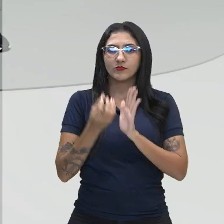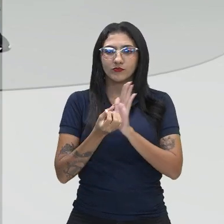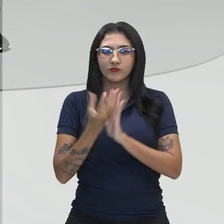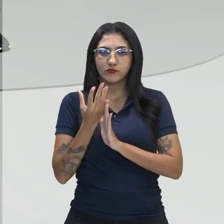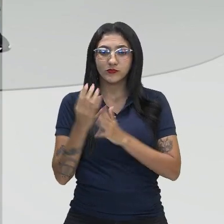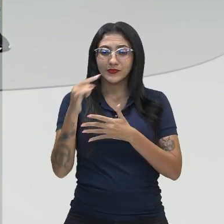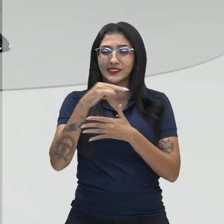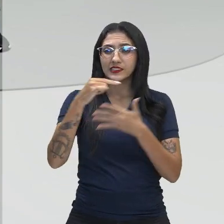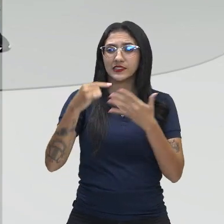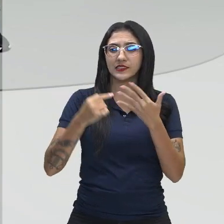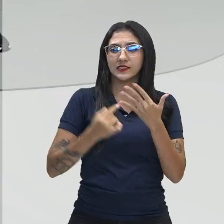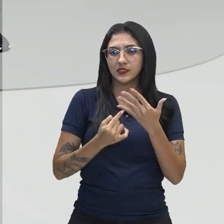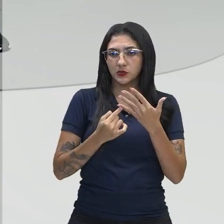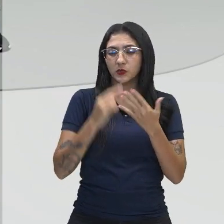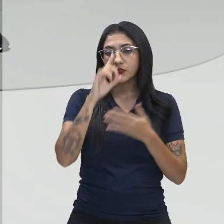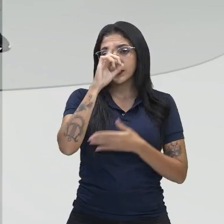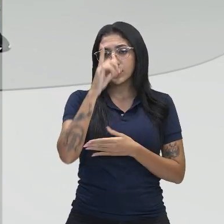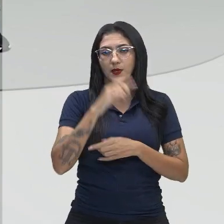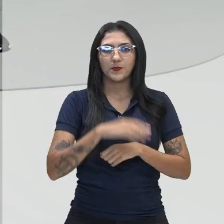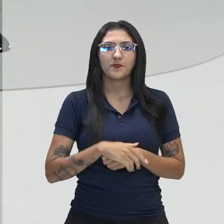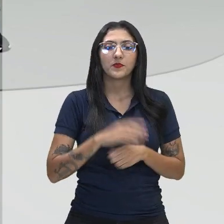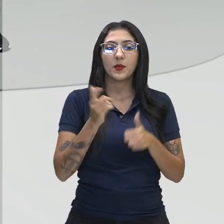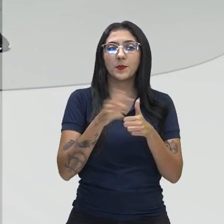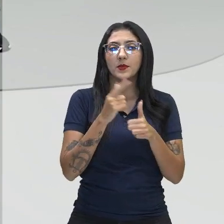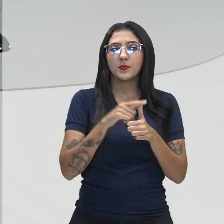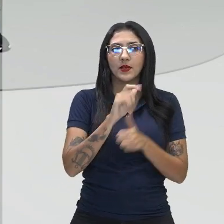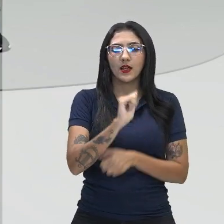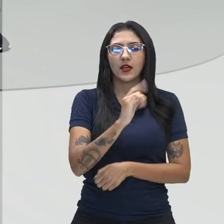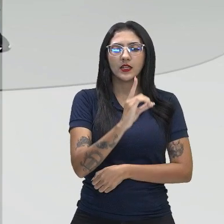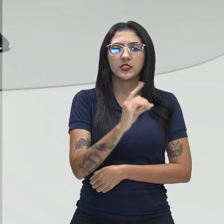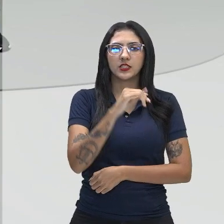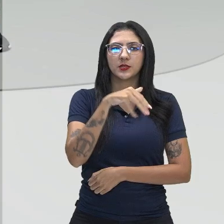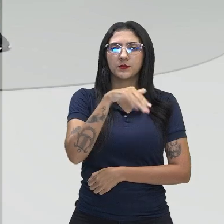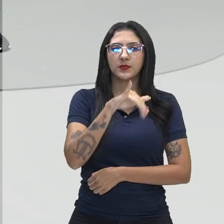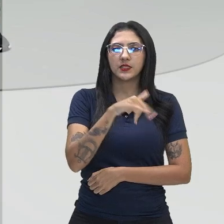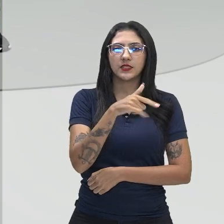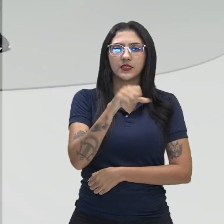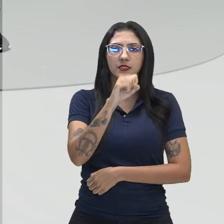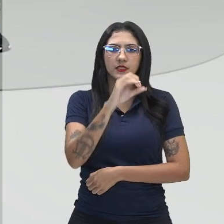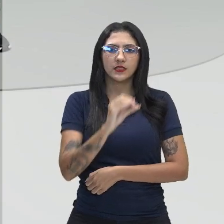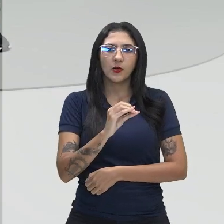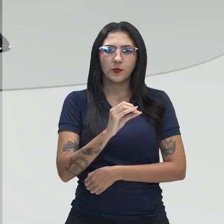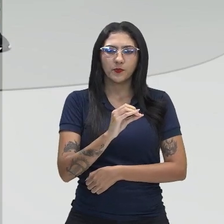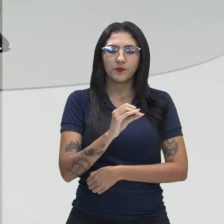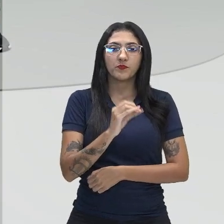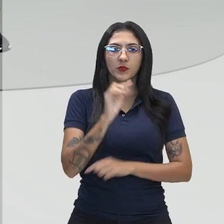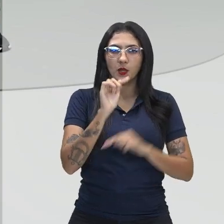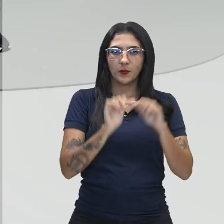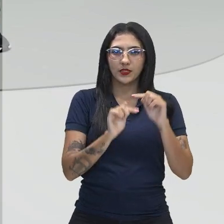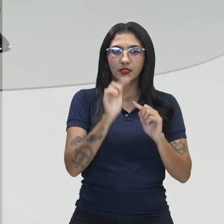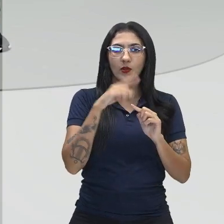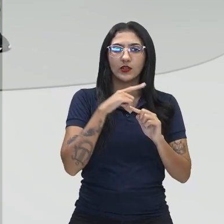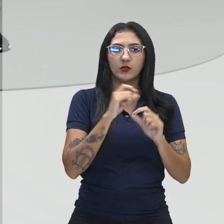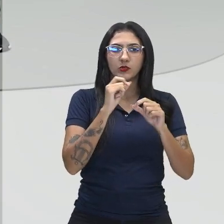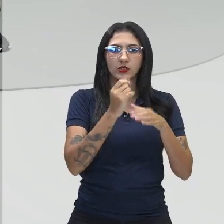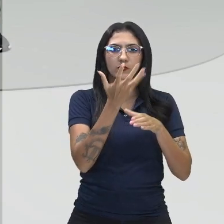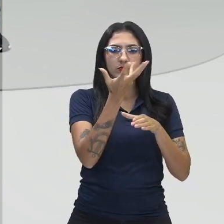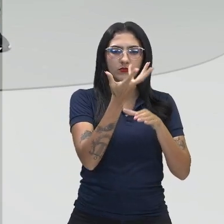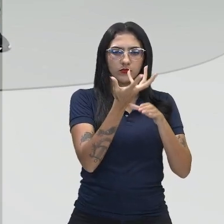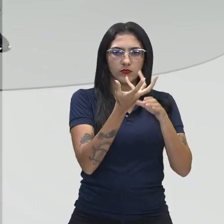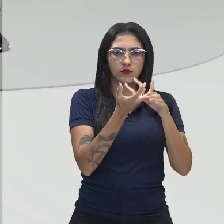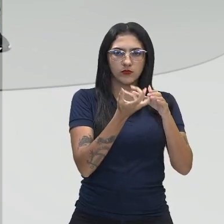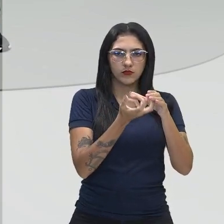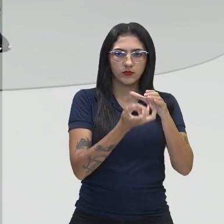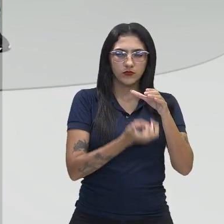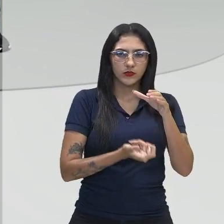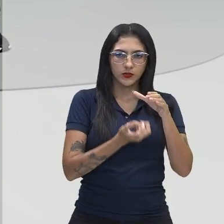5 fases. A primeira fase é a admissão, quando o pistão ele aspira, a válvula é aberta e o